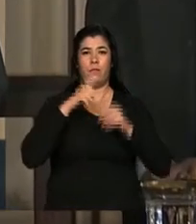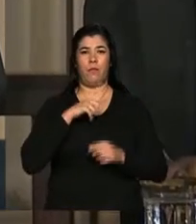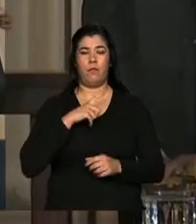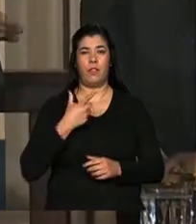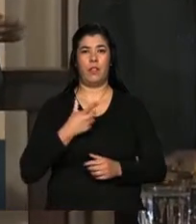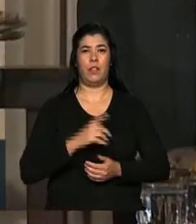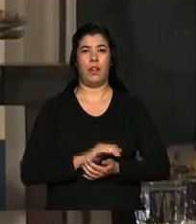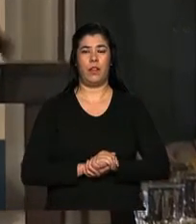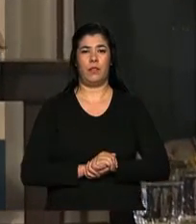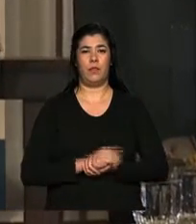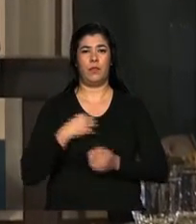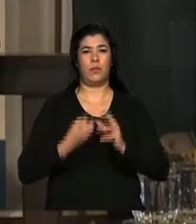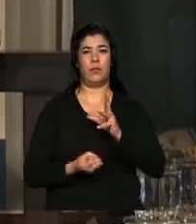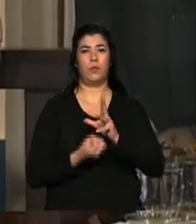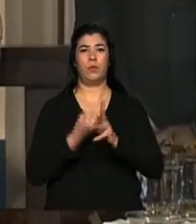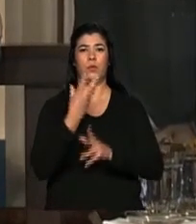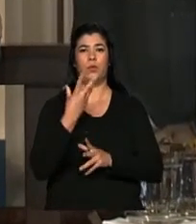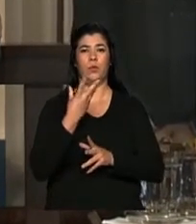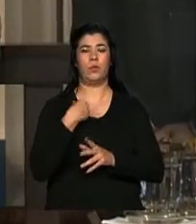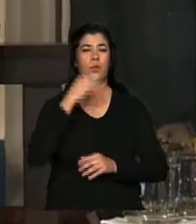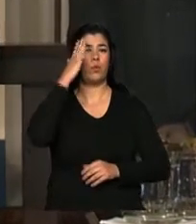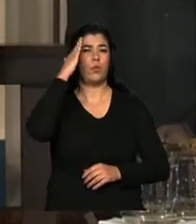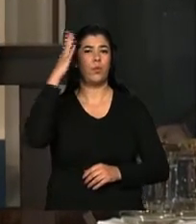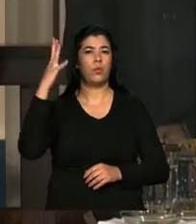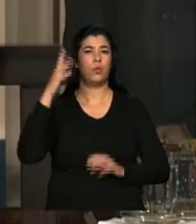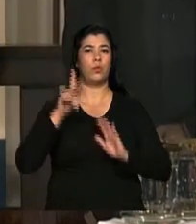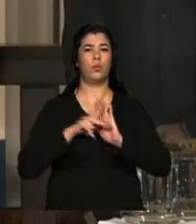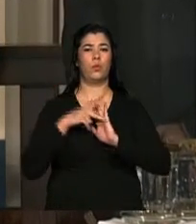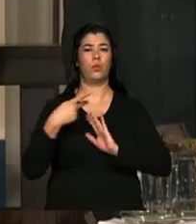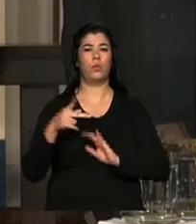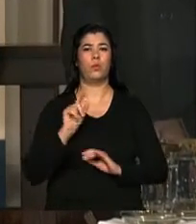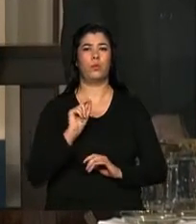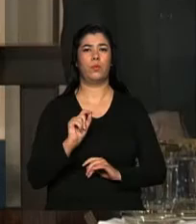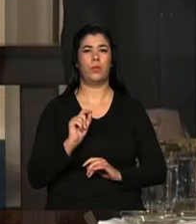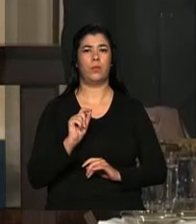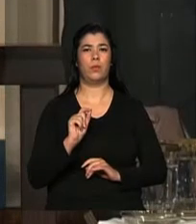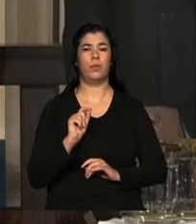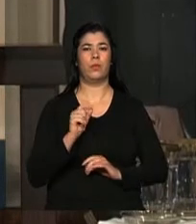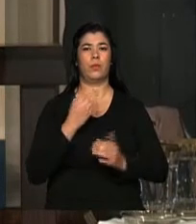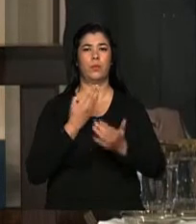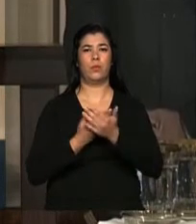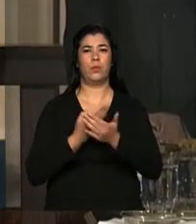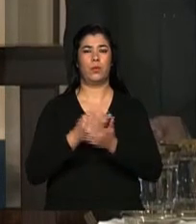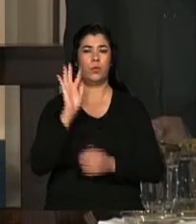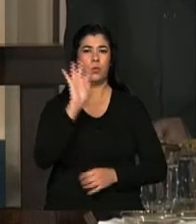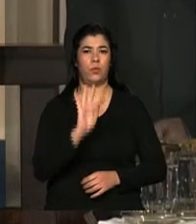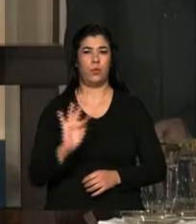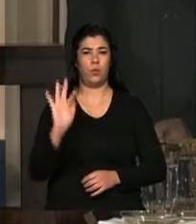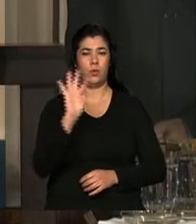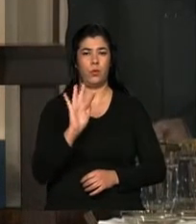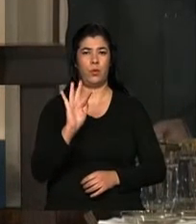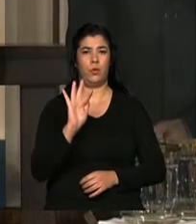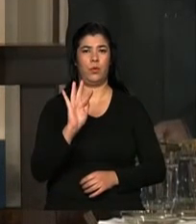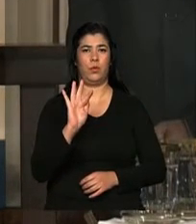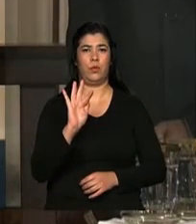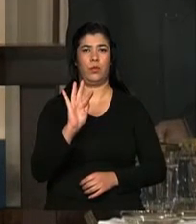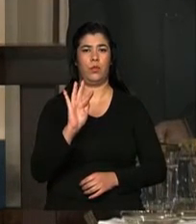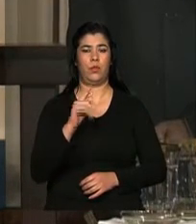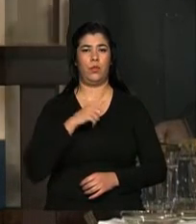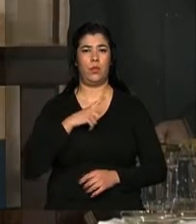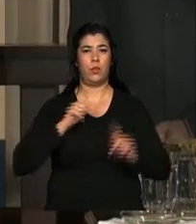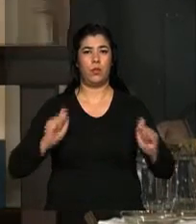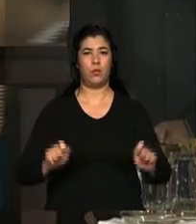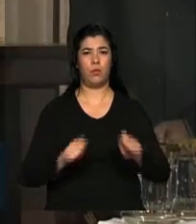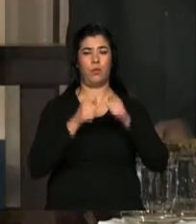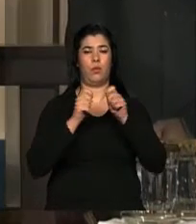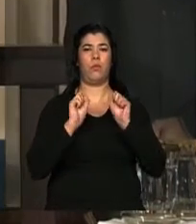1763, ele criou um sonho que poderia estar indefinidamente at room temperature, de faculdade, which is all to say that while he